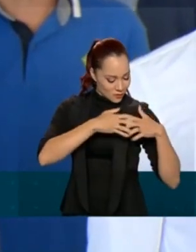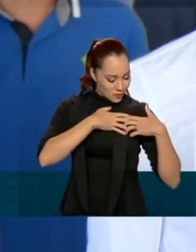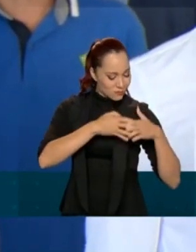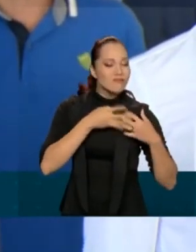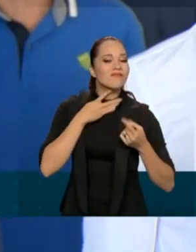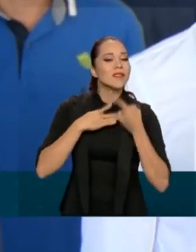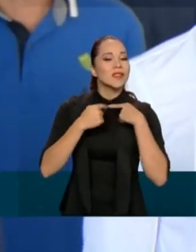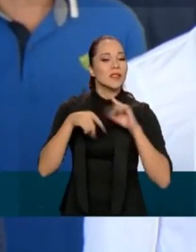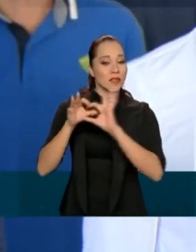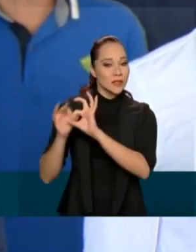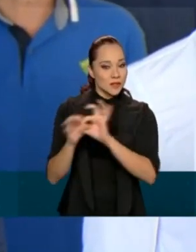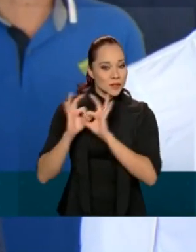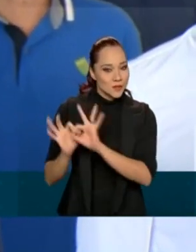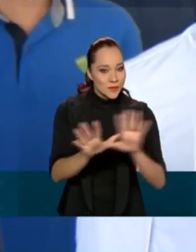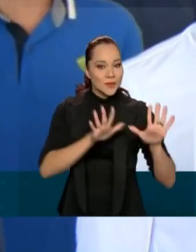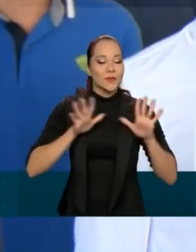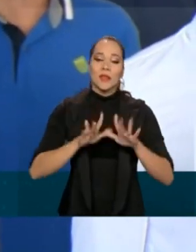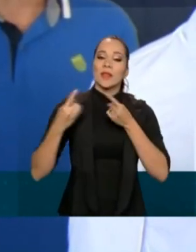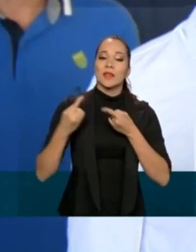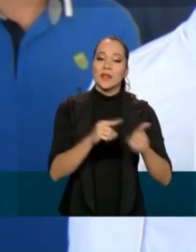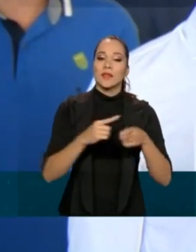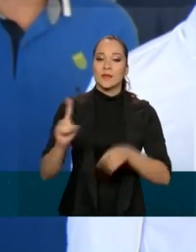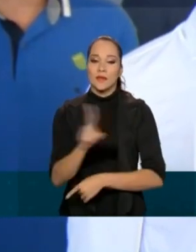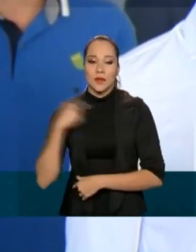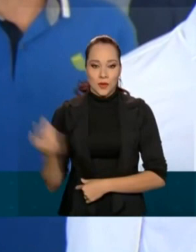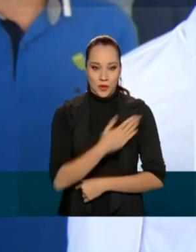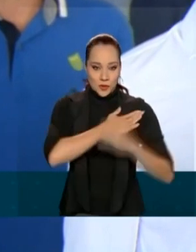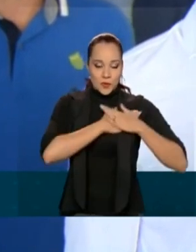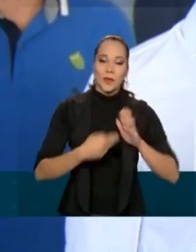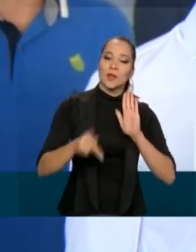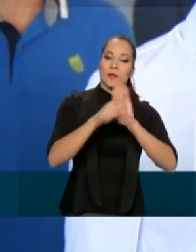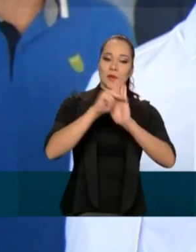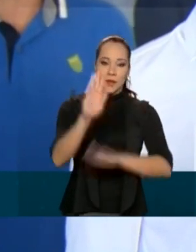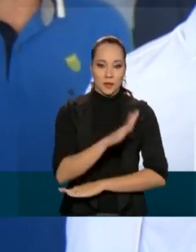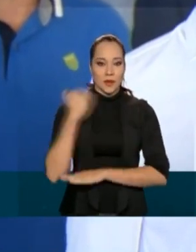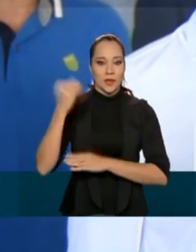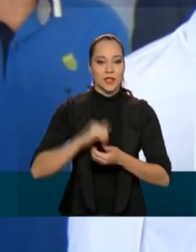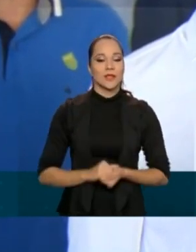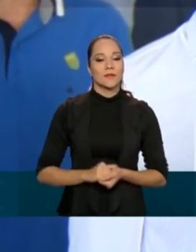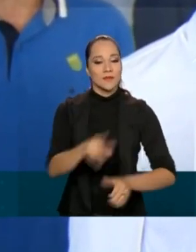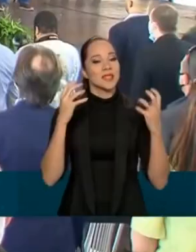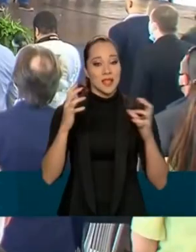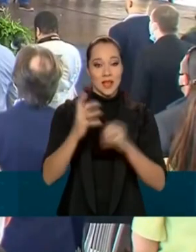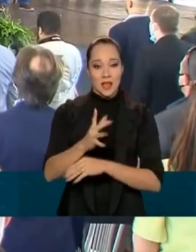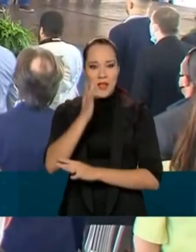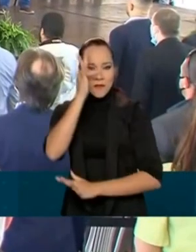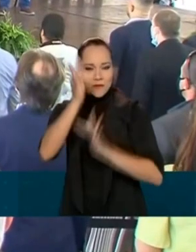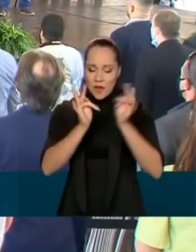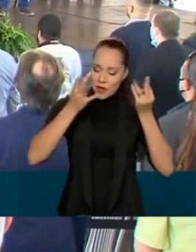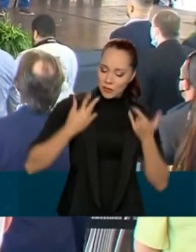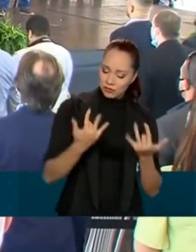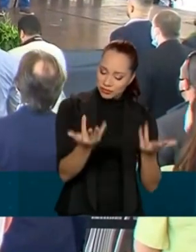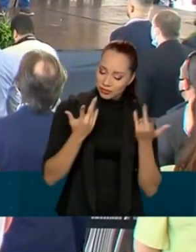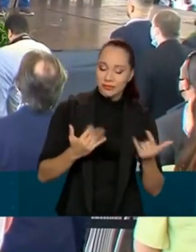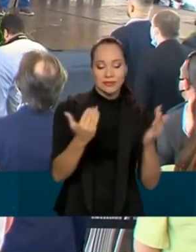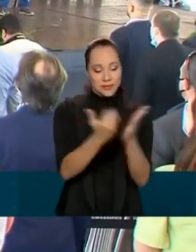Uma pesquisa realizada pelo Instituto Datafolha, divulgada no domingo, revelou que a aprovação do presidente Jair Bolsonaro permanece estável em meio à retomada da pandemia